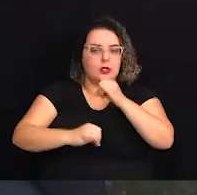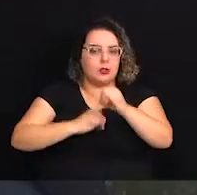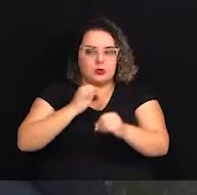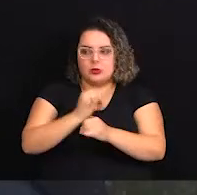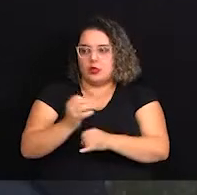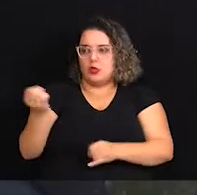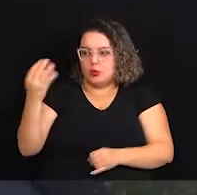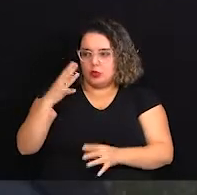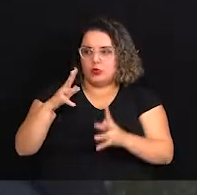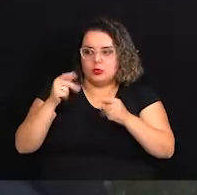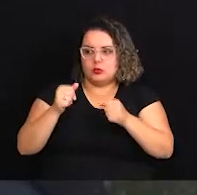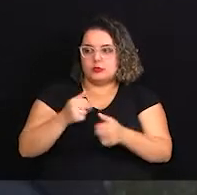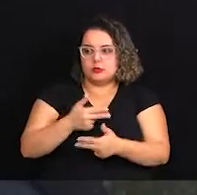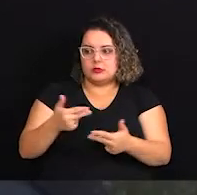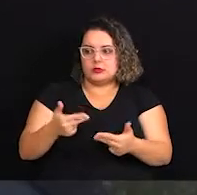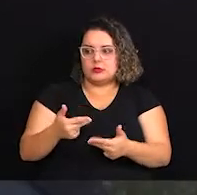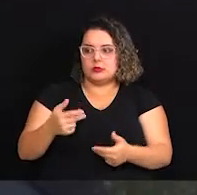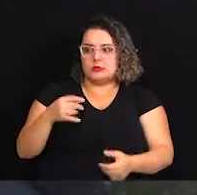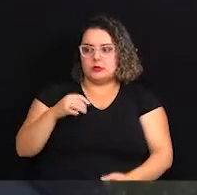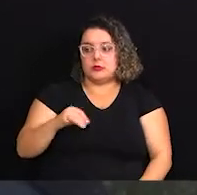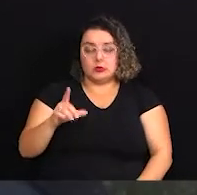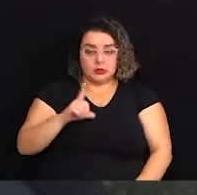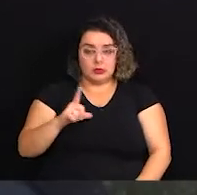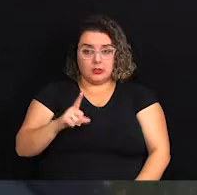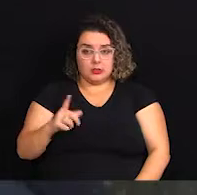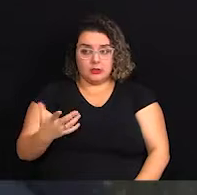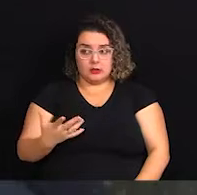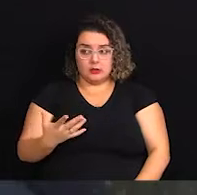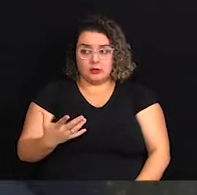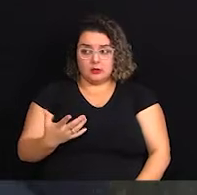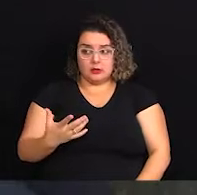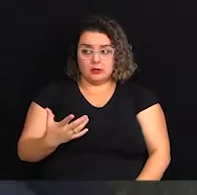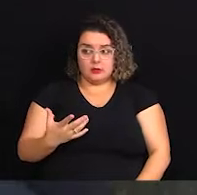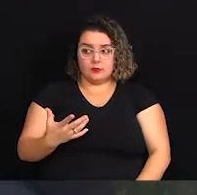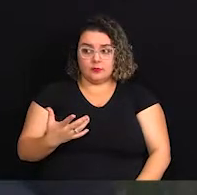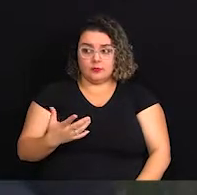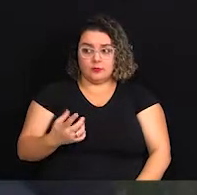internet, luz, todas essas coisas. E sobrou aí esse